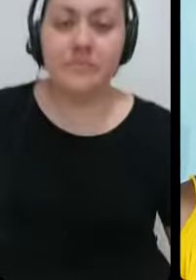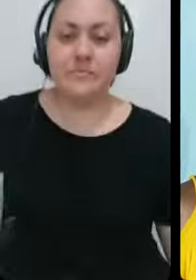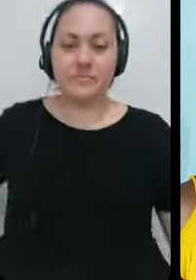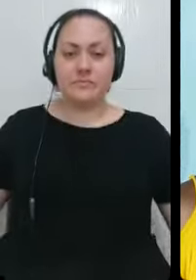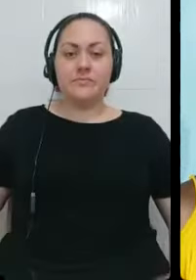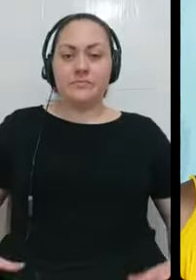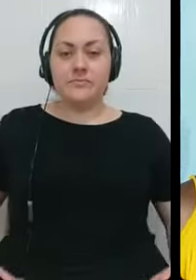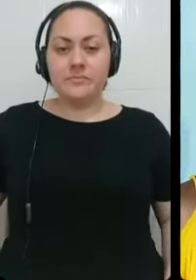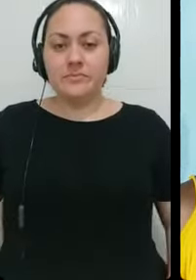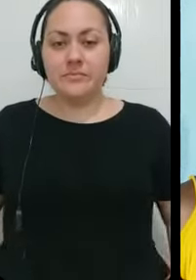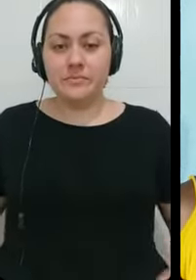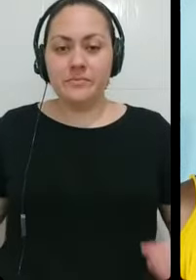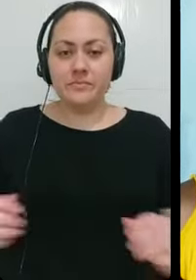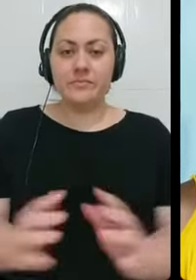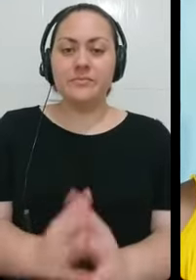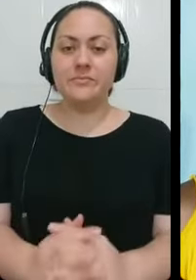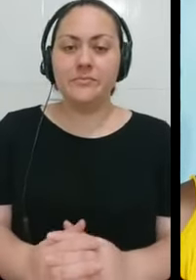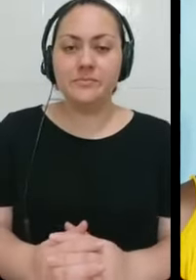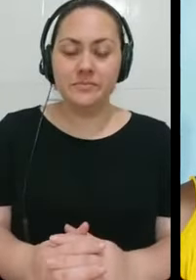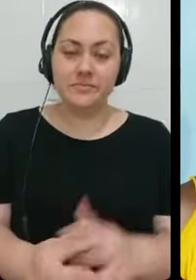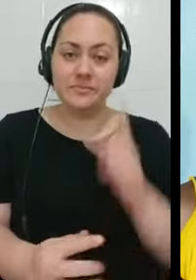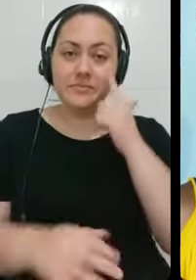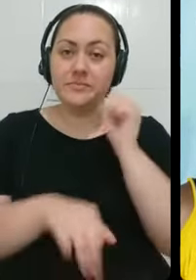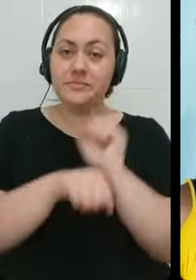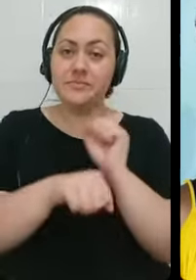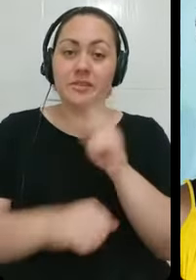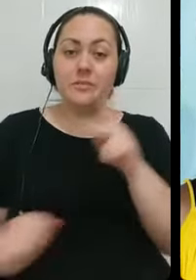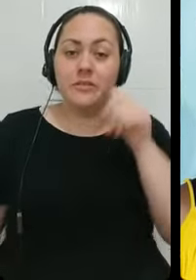A professora Kelly deve estar entrando também.